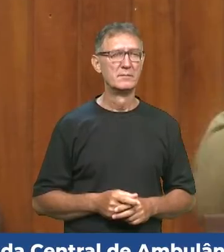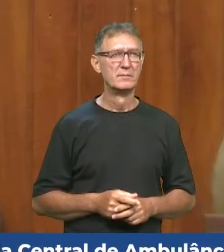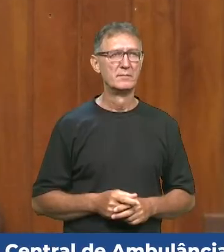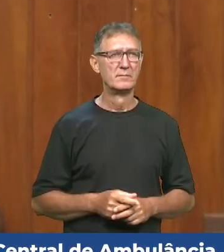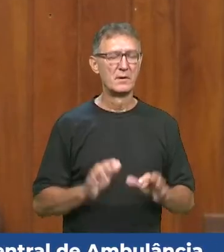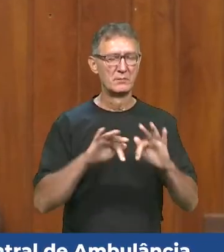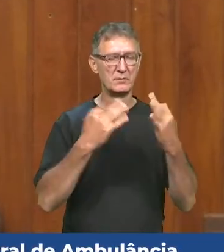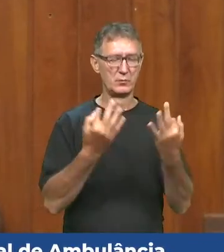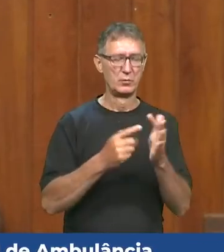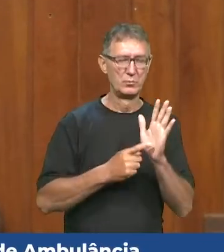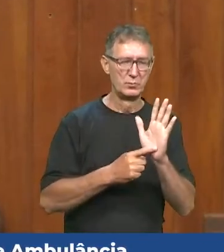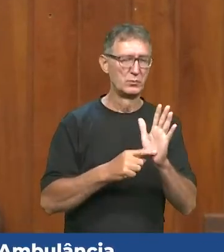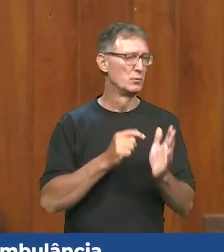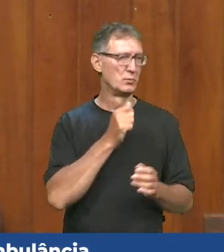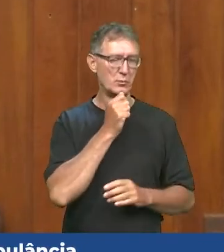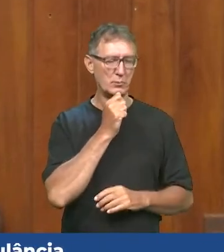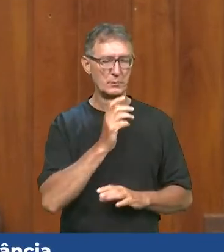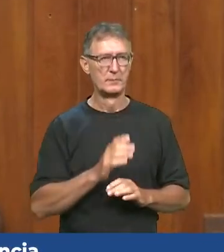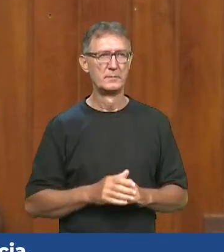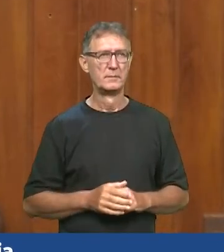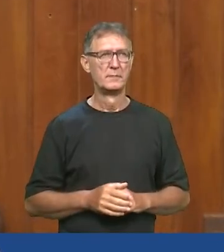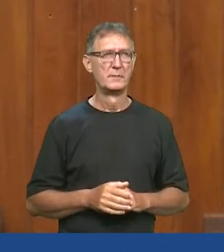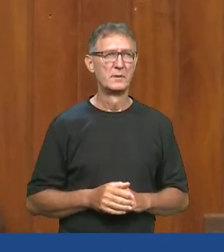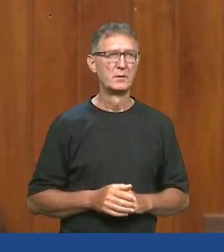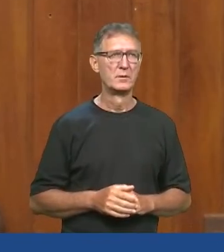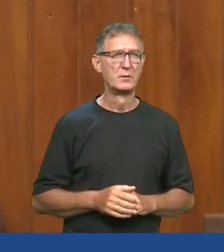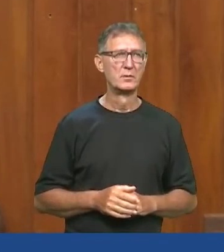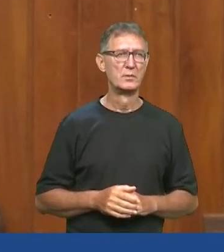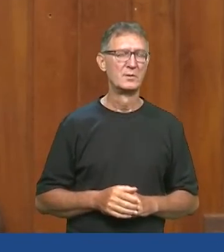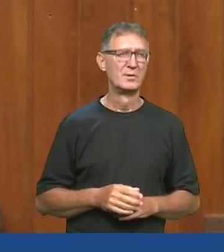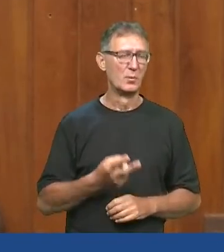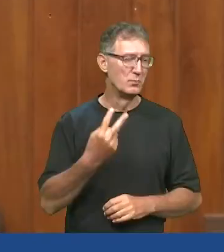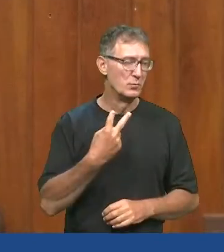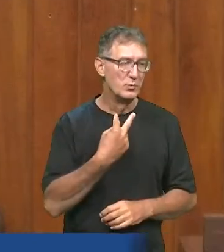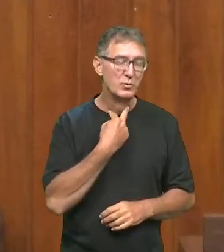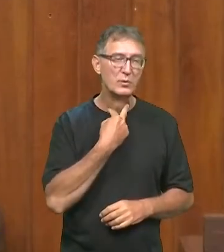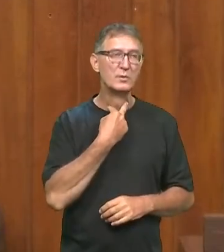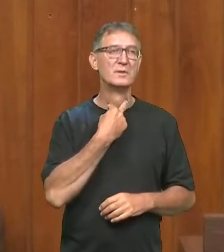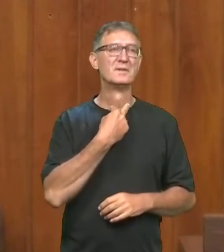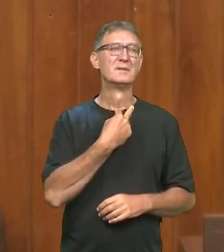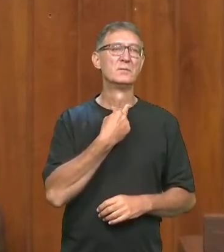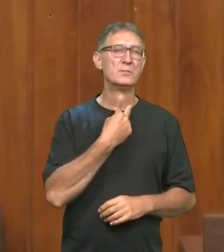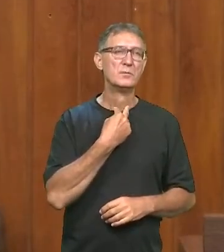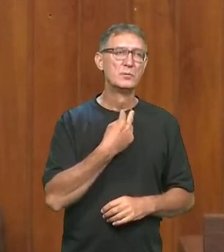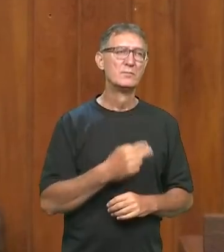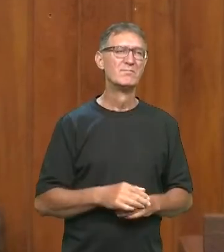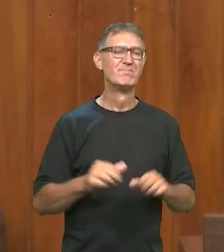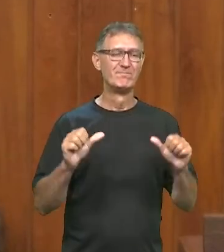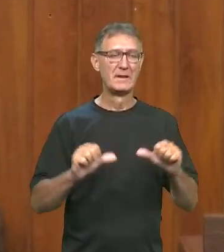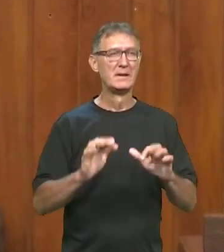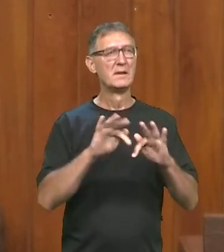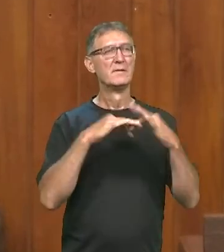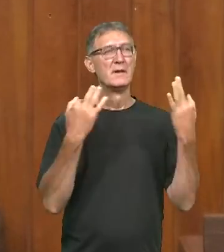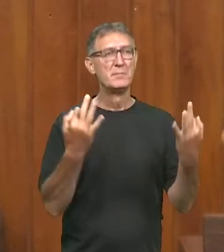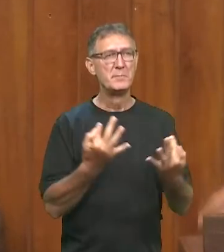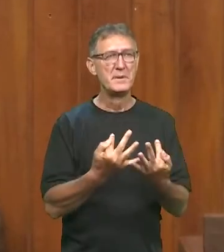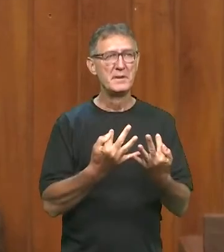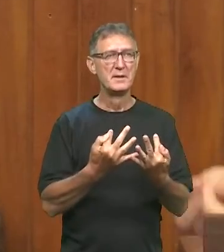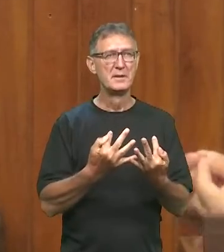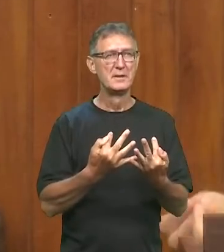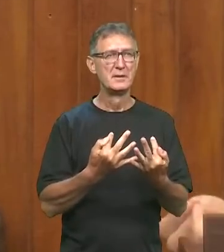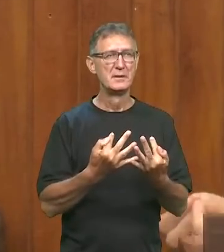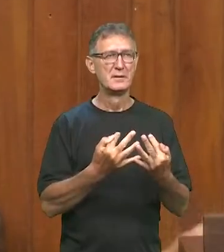enfim. Gente, isso é inadmissível. Onde nós estamos, vereador Júnior Moraes? A família teve que